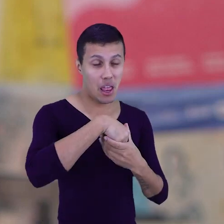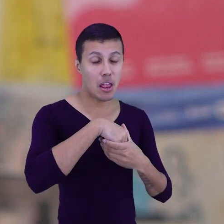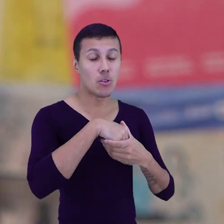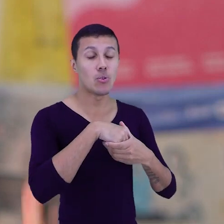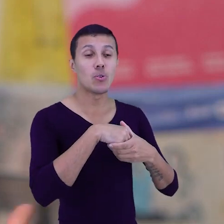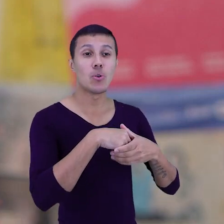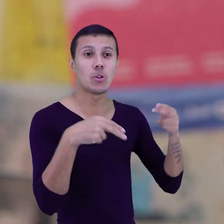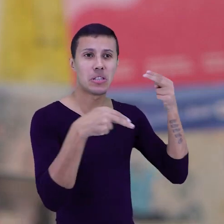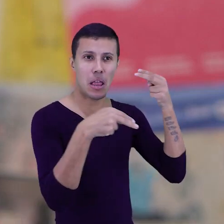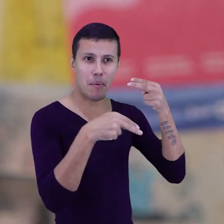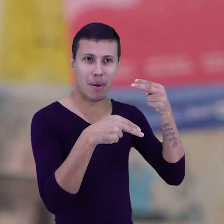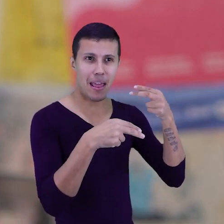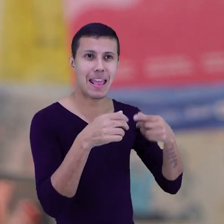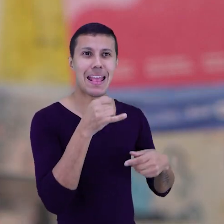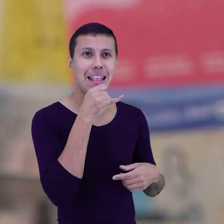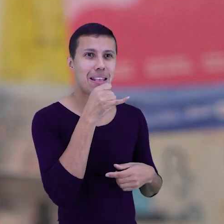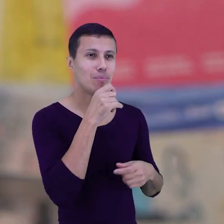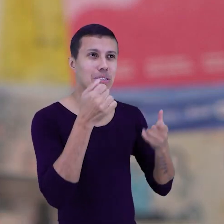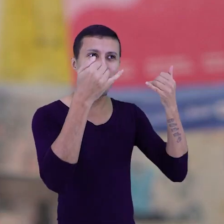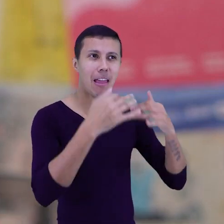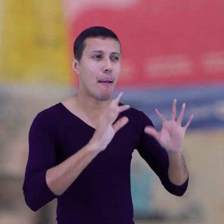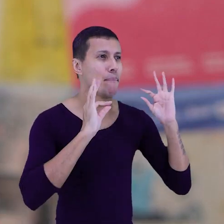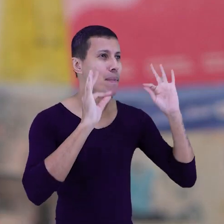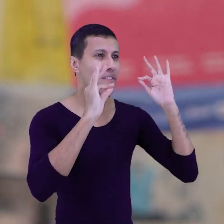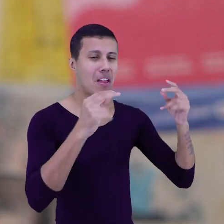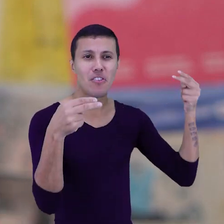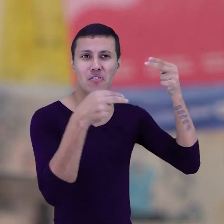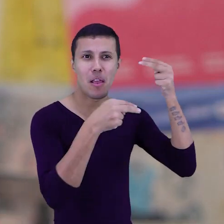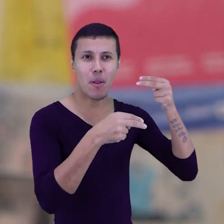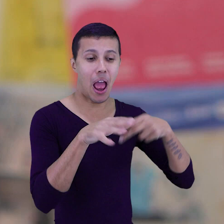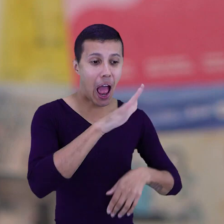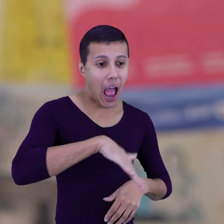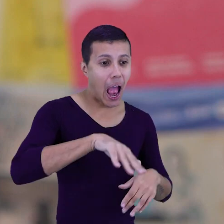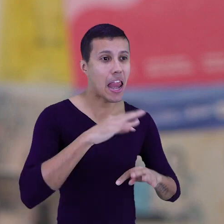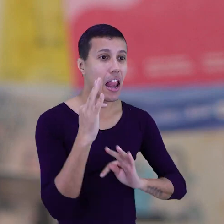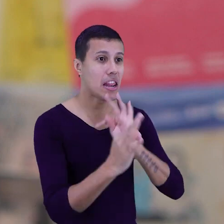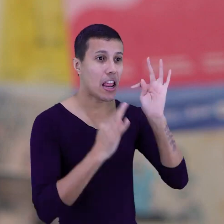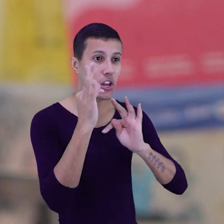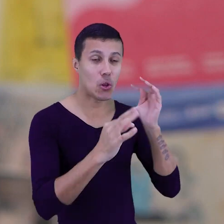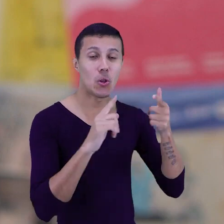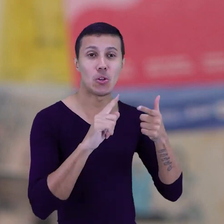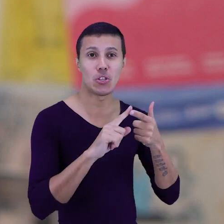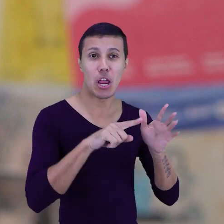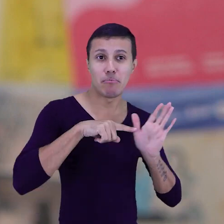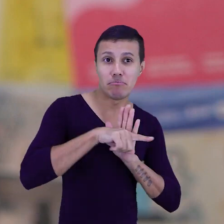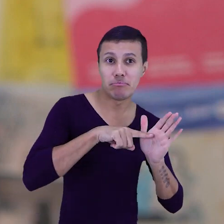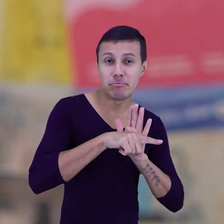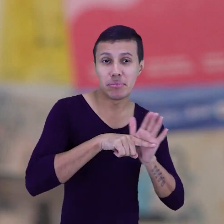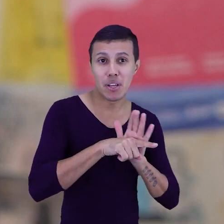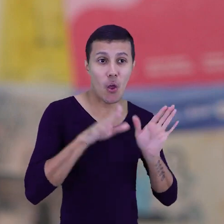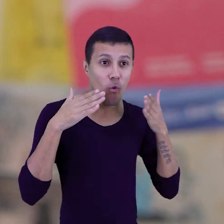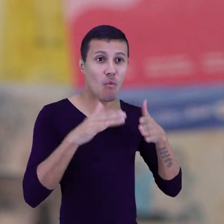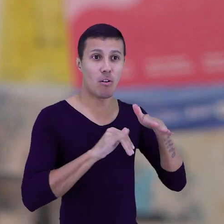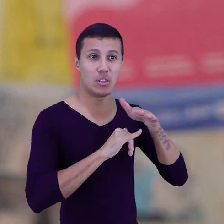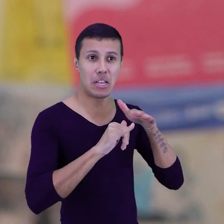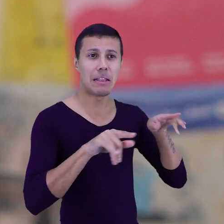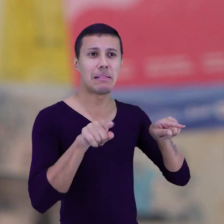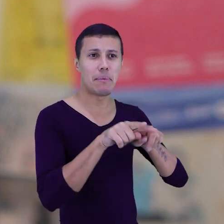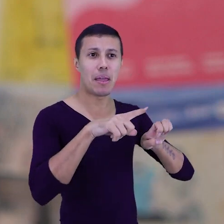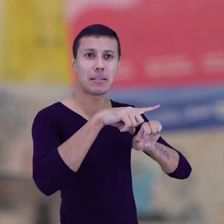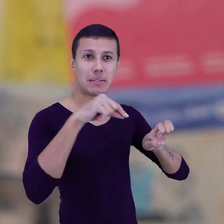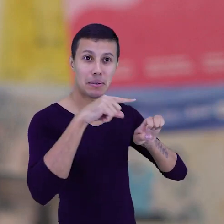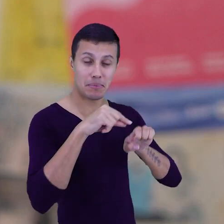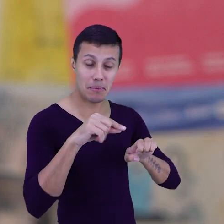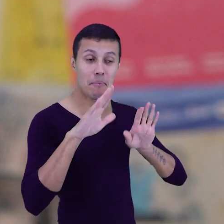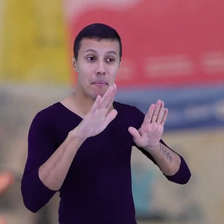quando a gente fala de empreendedorismo, o Sebrae é muito top of mind. Quando a gente fala de empreendedorismo de base tecnológica, científica, voltado para startups,